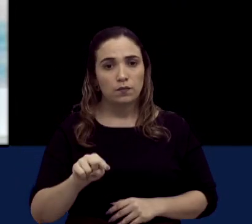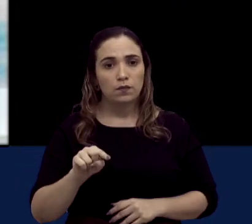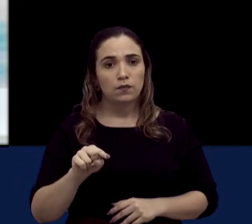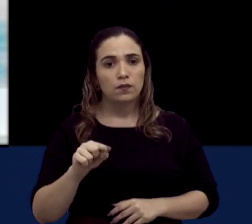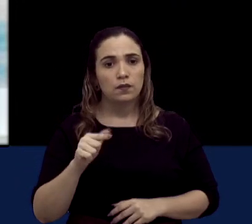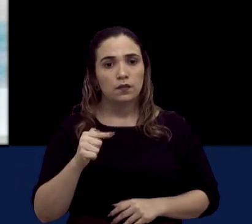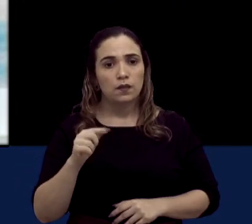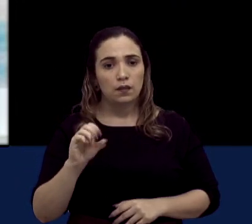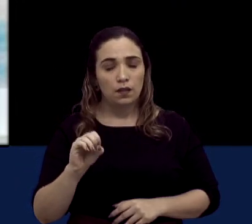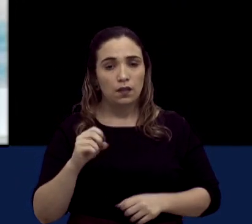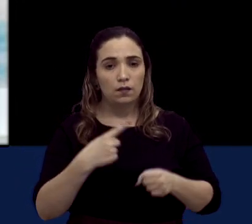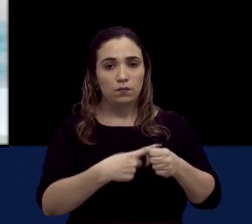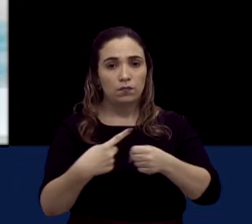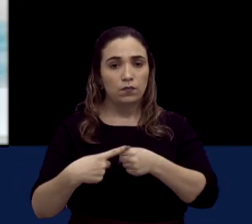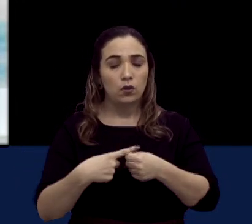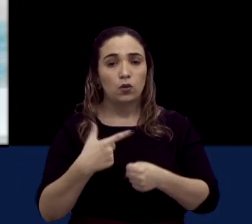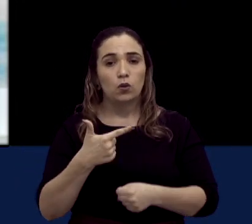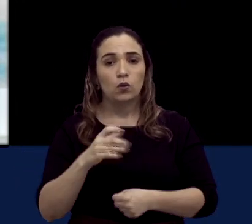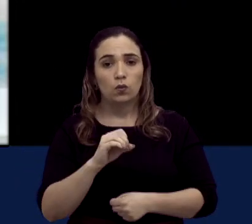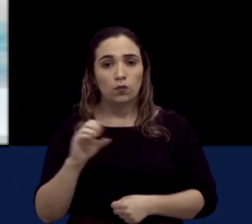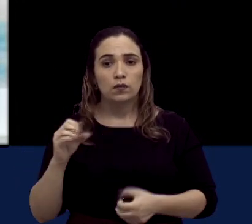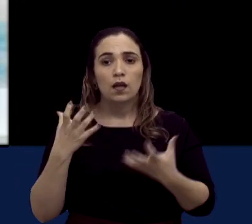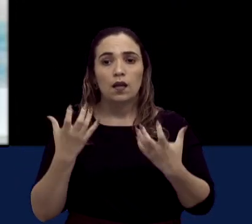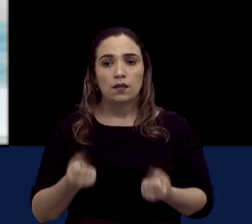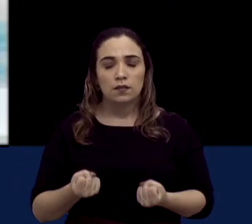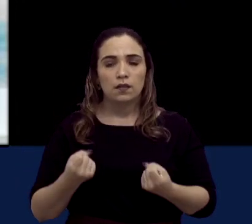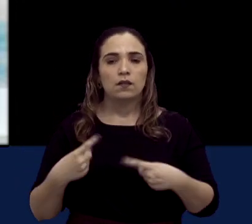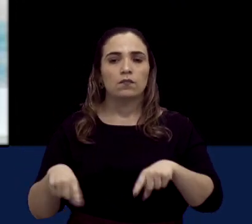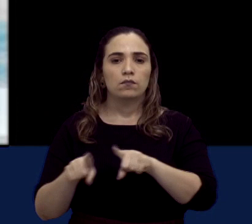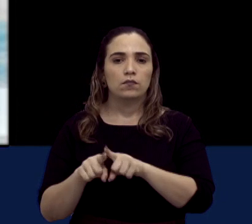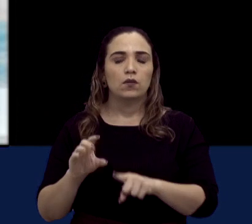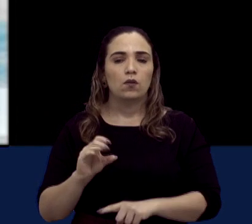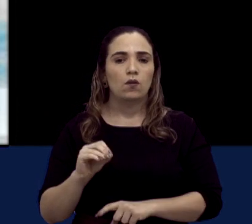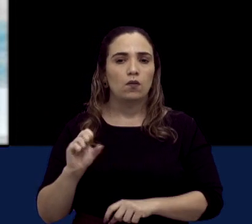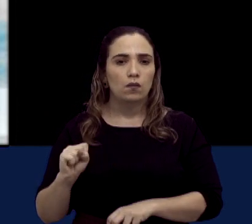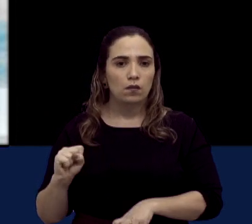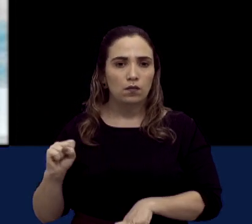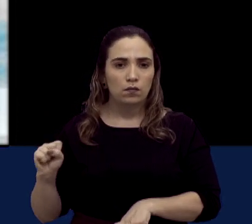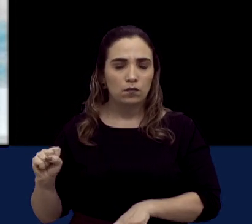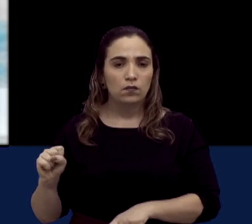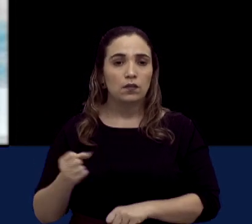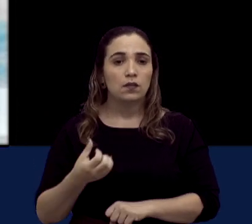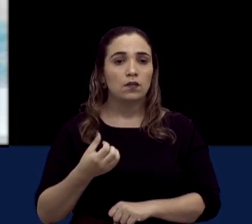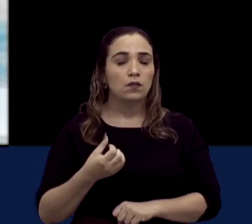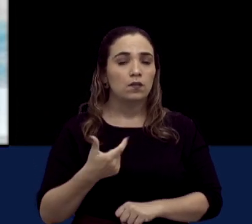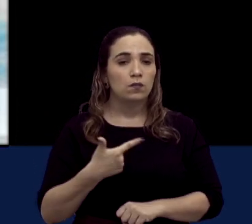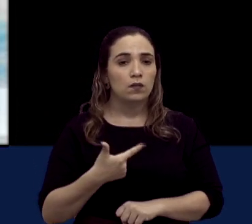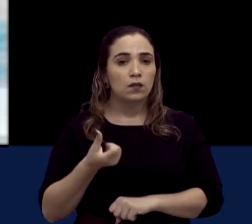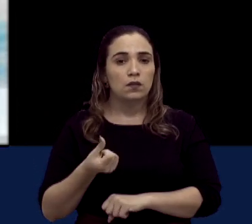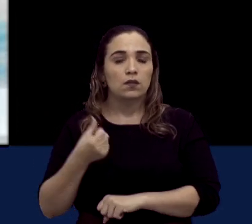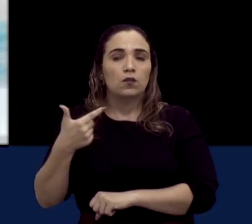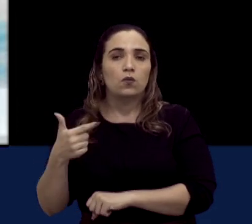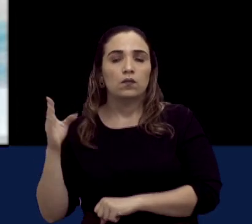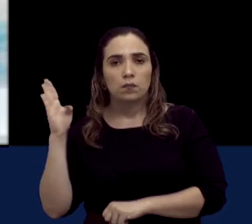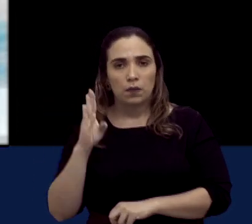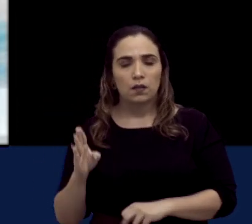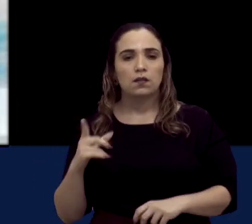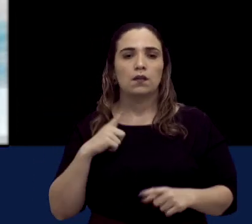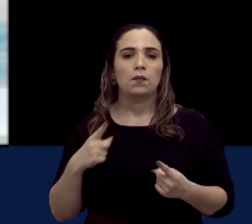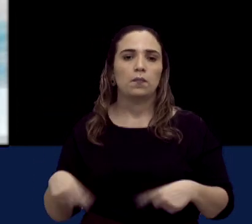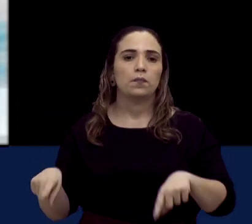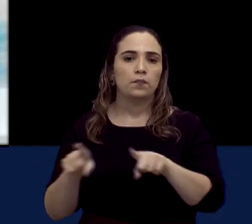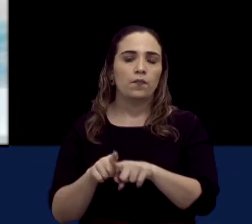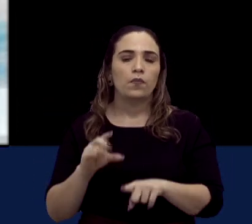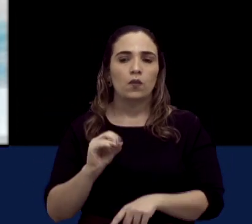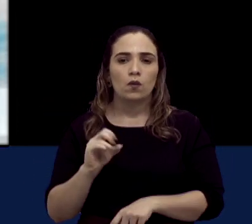municípios, 200 adotam o modelo de gestão por OS e 262 hospitais do Brasil são geridos por OS.